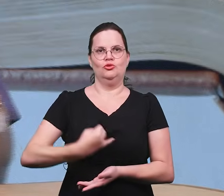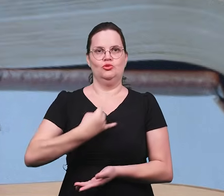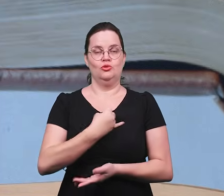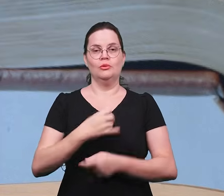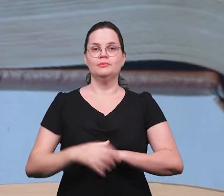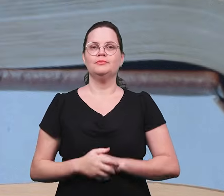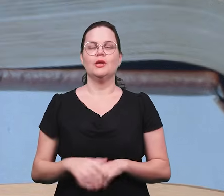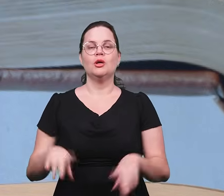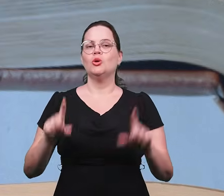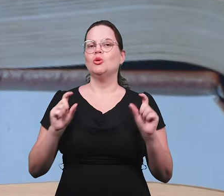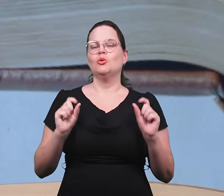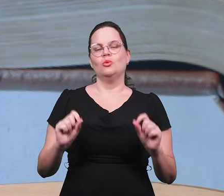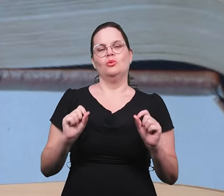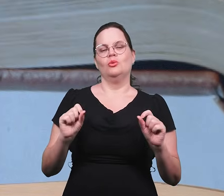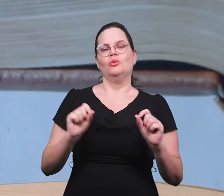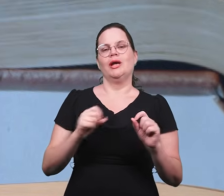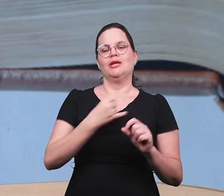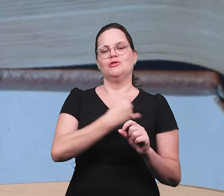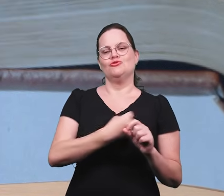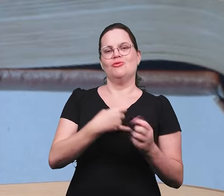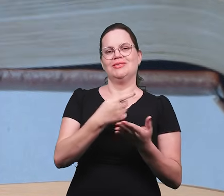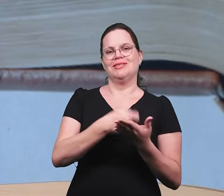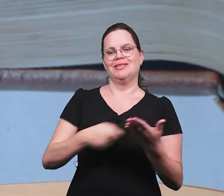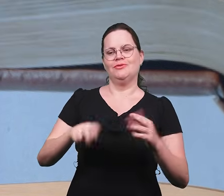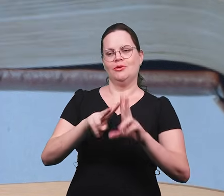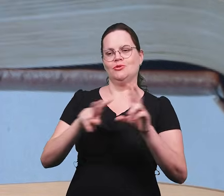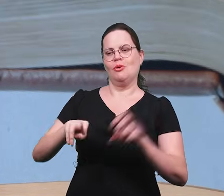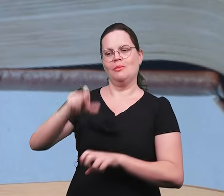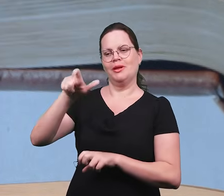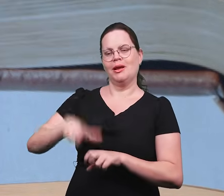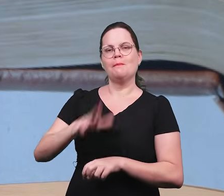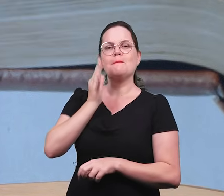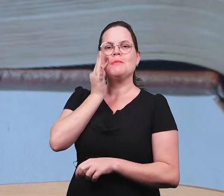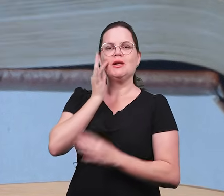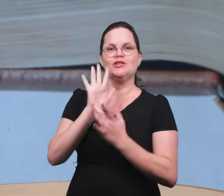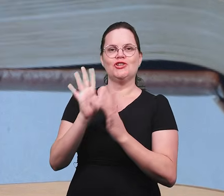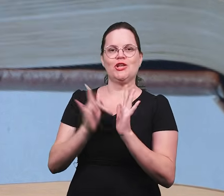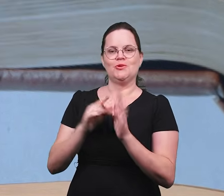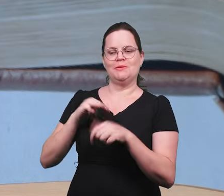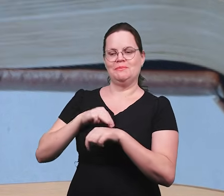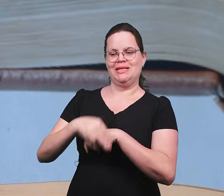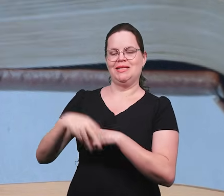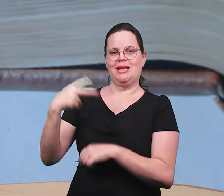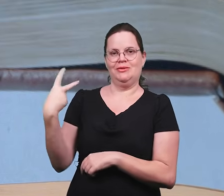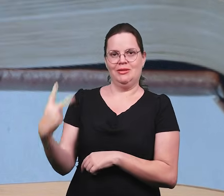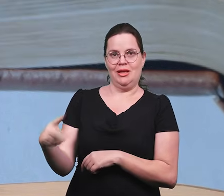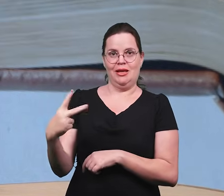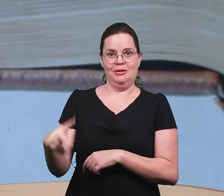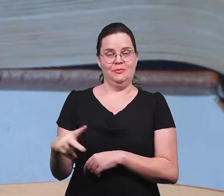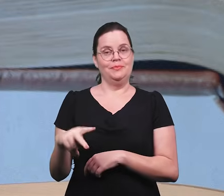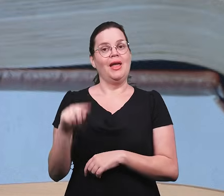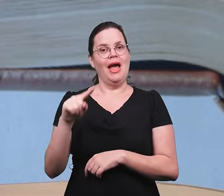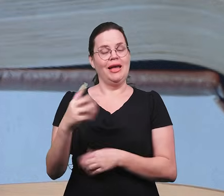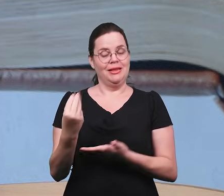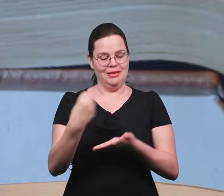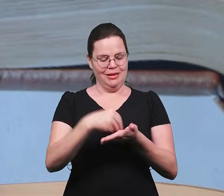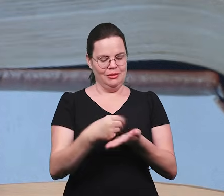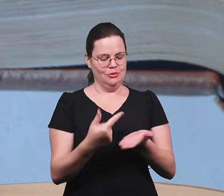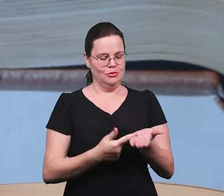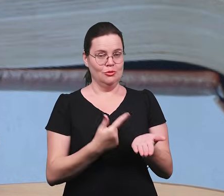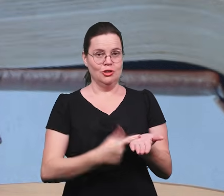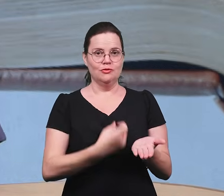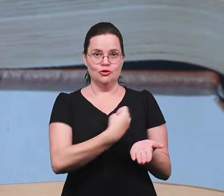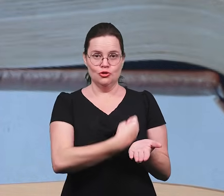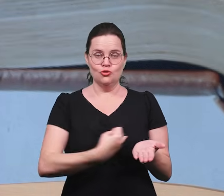dele ali a respeito do ministério do Senhor Jesus, o livro do Evangelho de João é um livro profético,